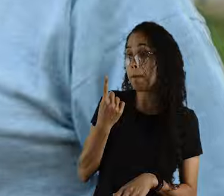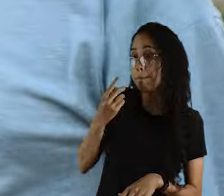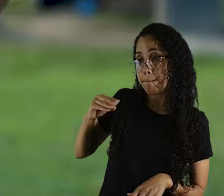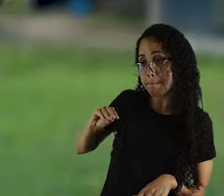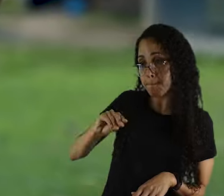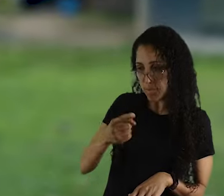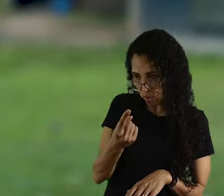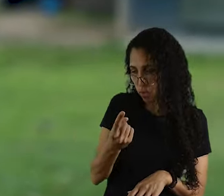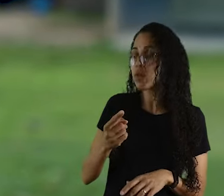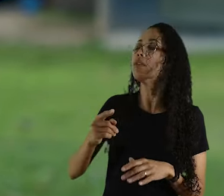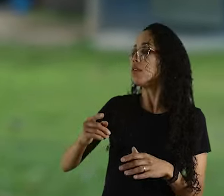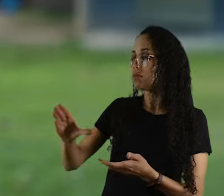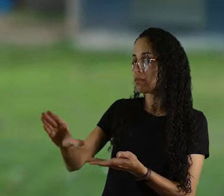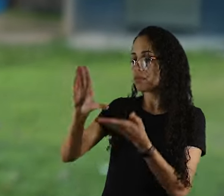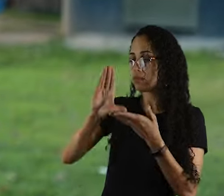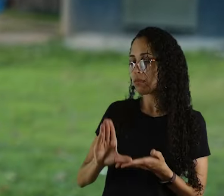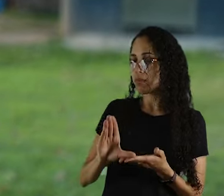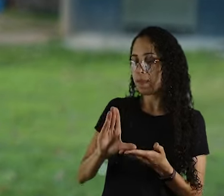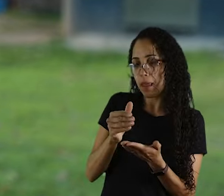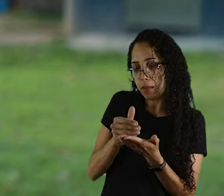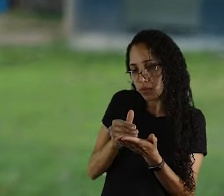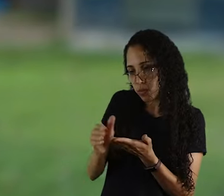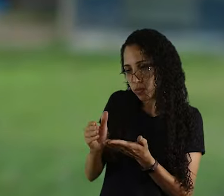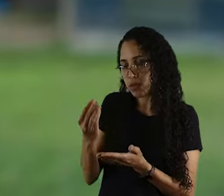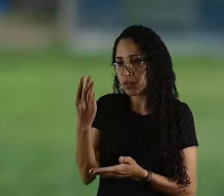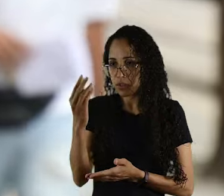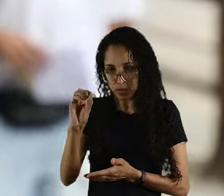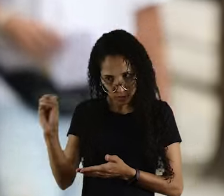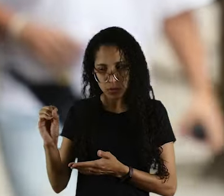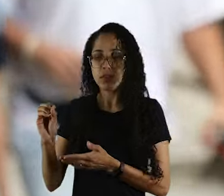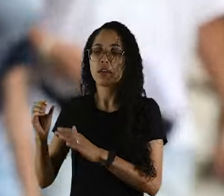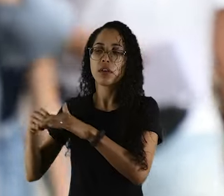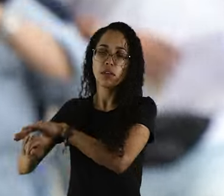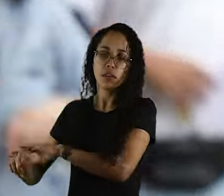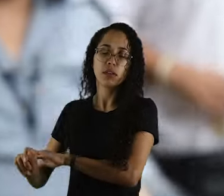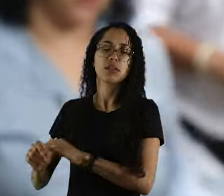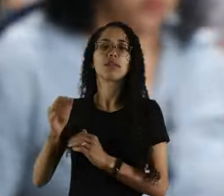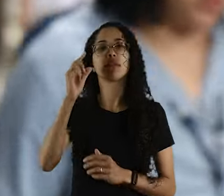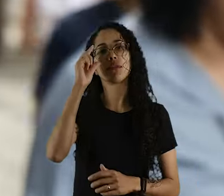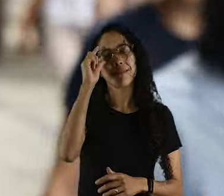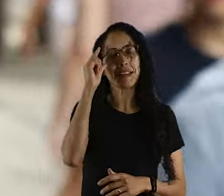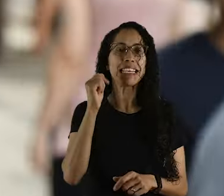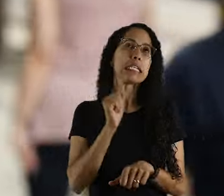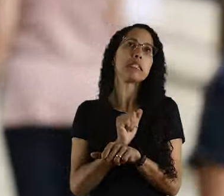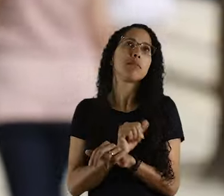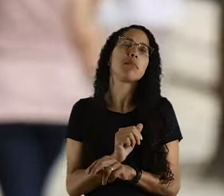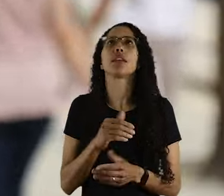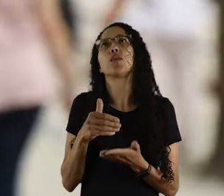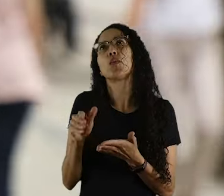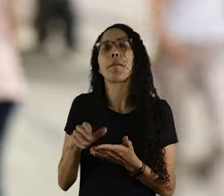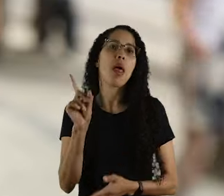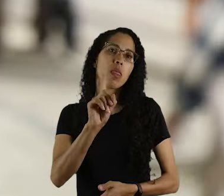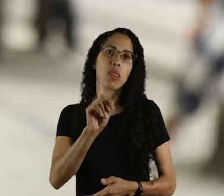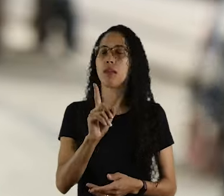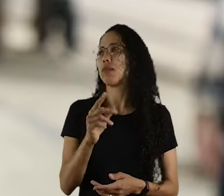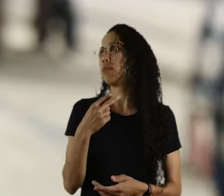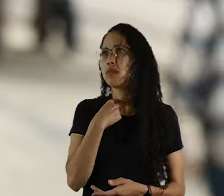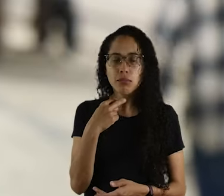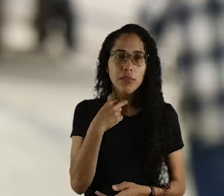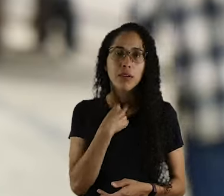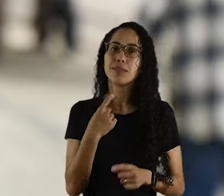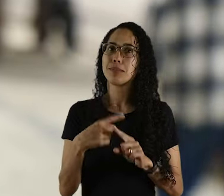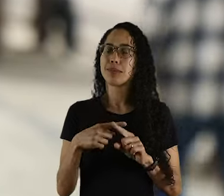300. Eu nunca gastei tudo que eu ganho. Eu acho que a gente não pode esperar sobrar, né? Quando a gente espera